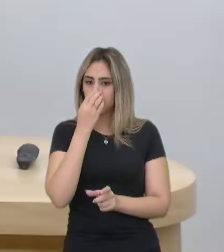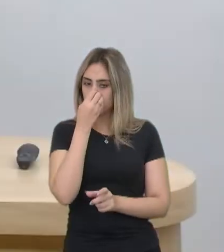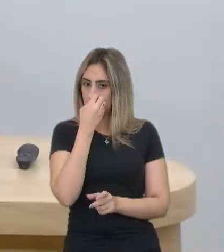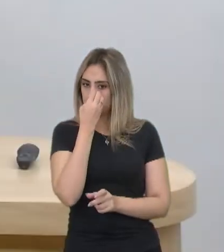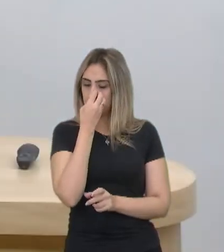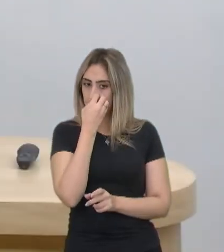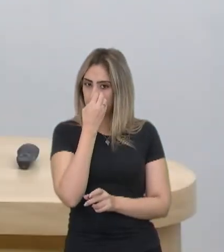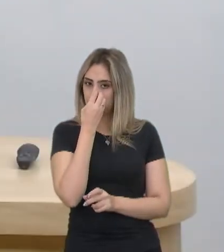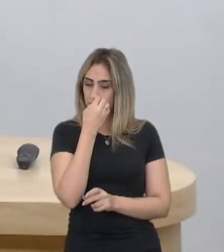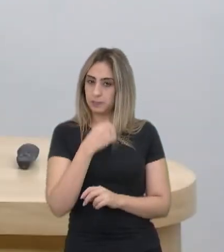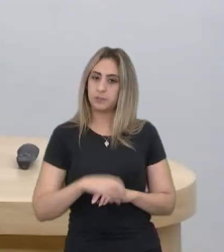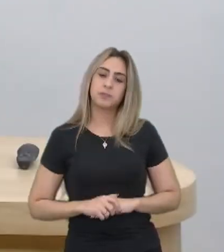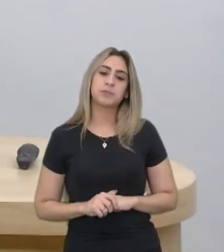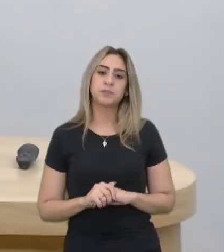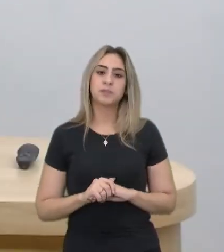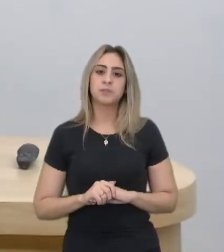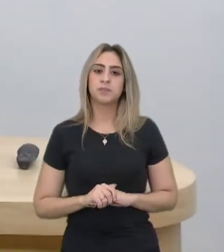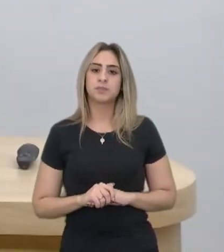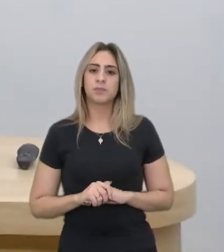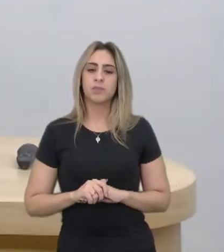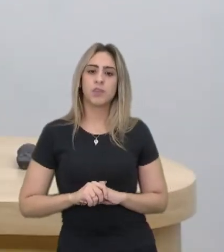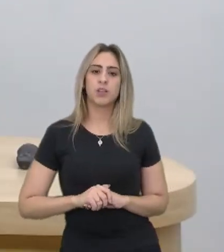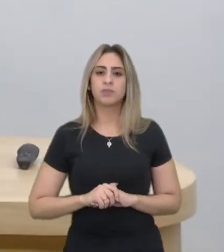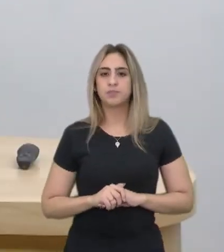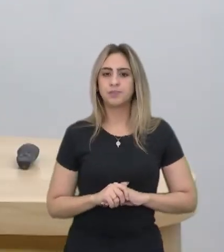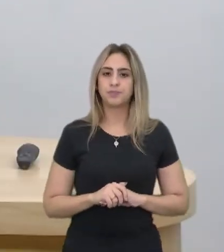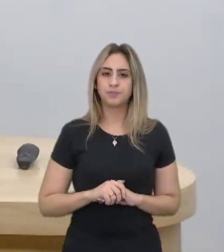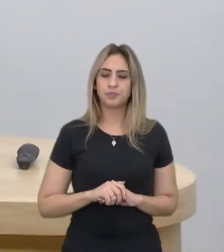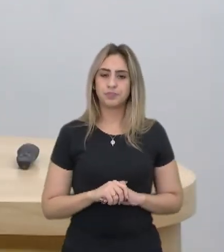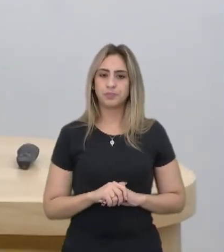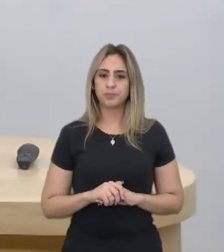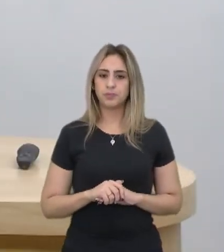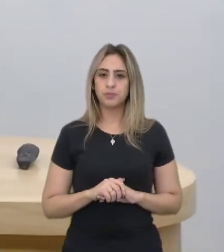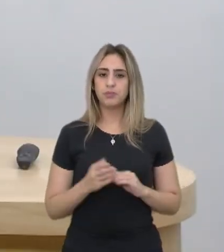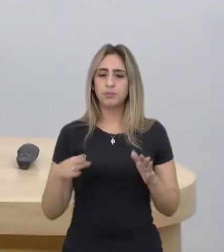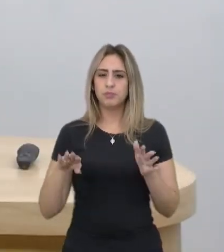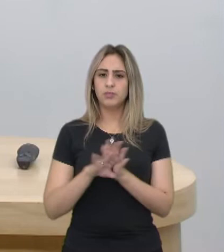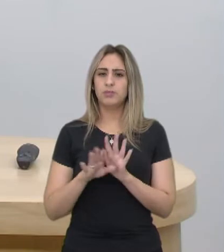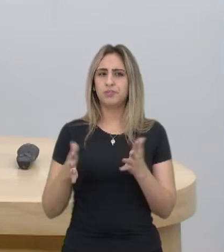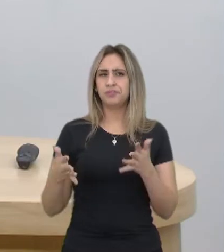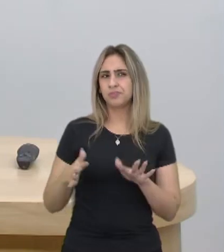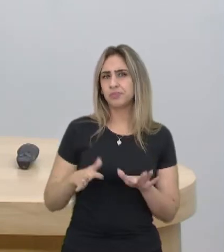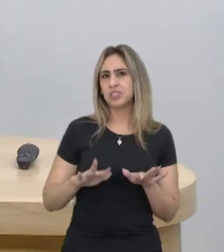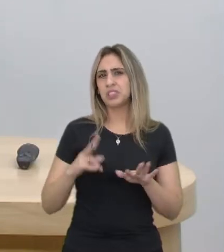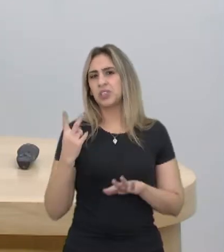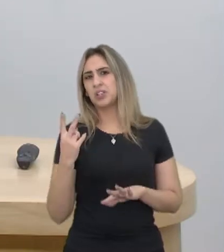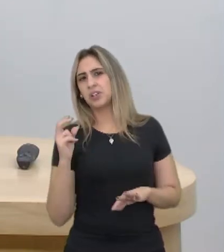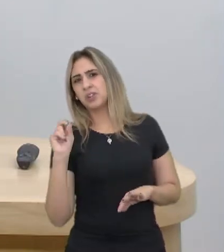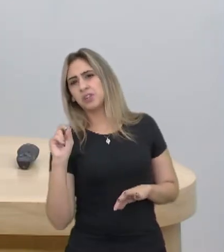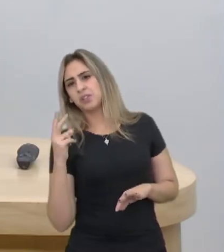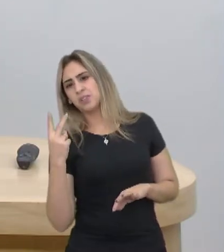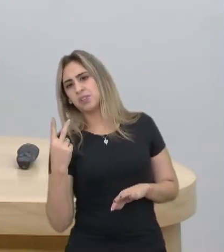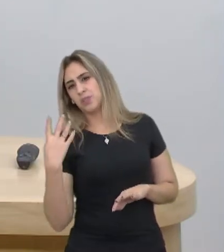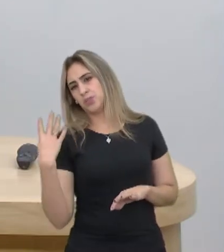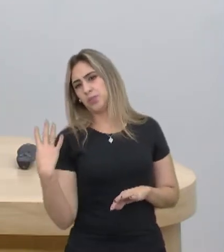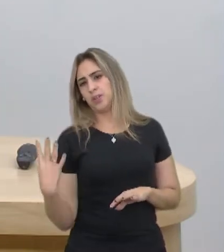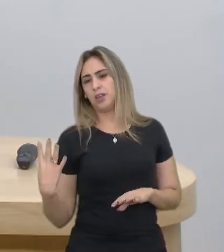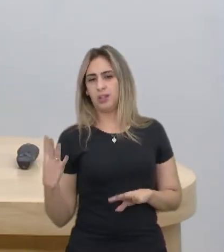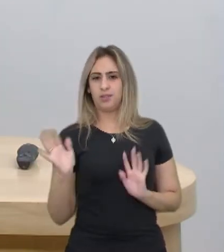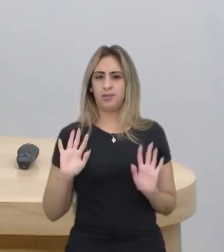pouquinho. Aos 8 bilhões de habitantes, o mundo iria chegar em torno de 2024.